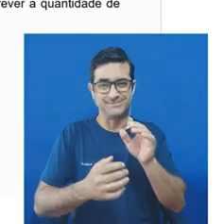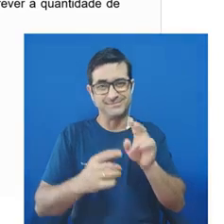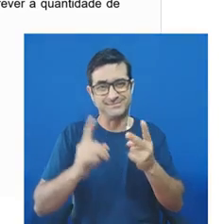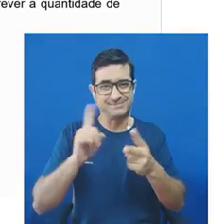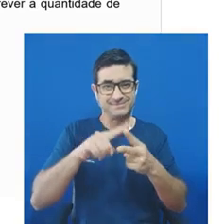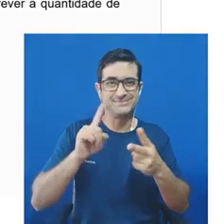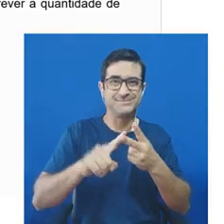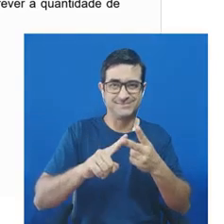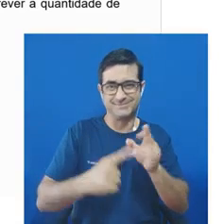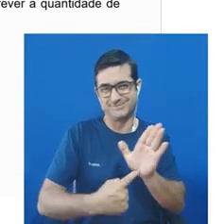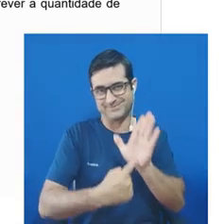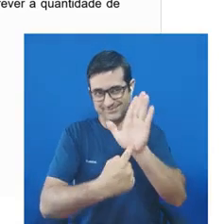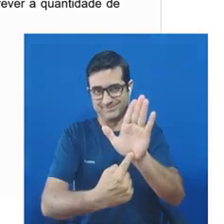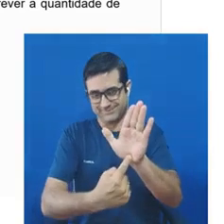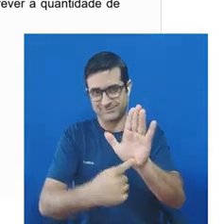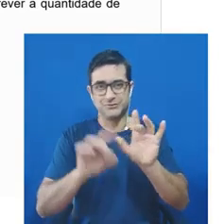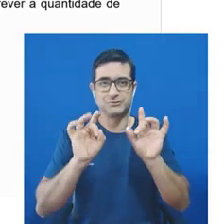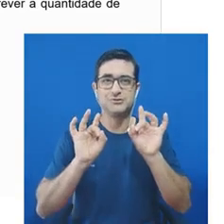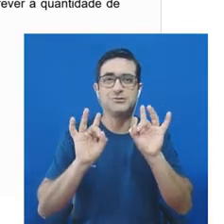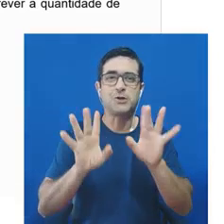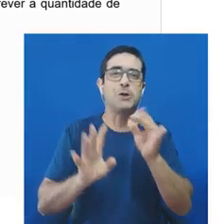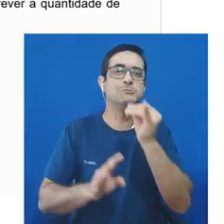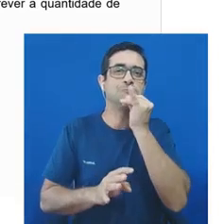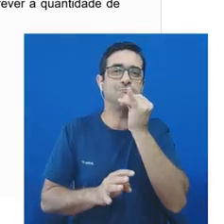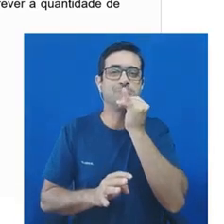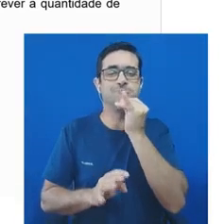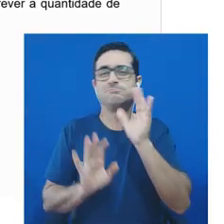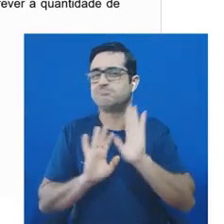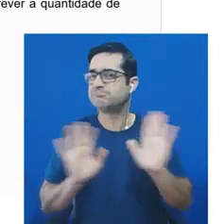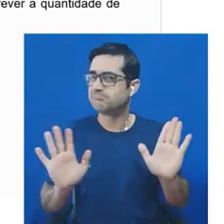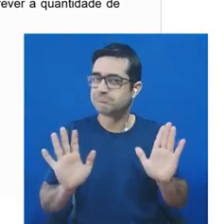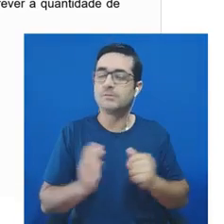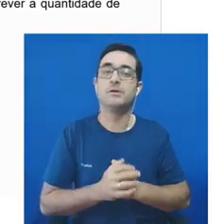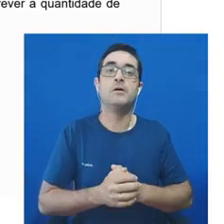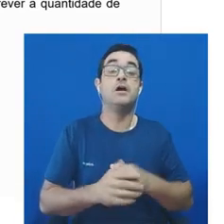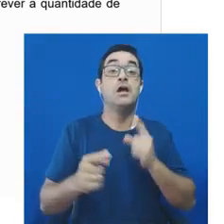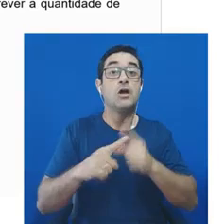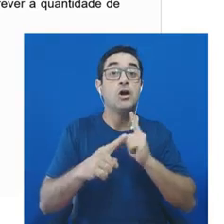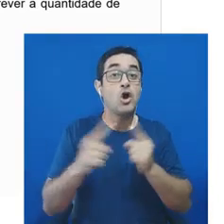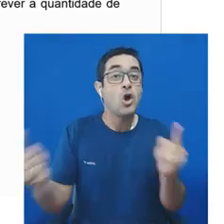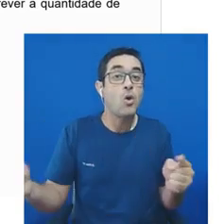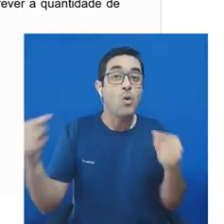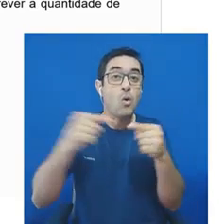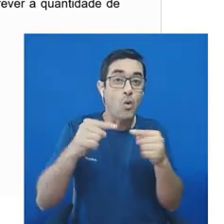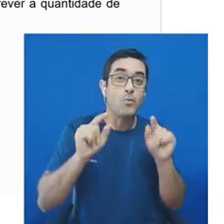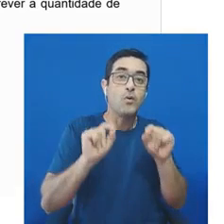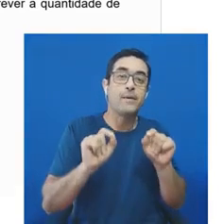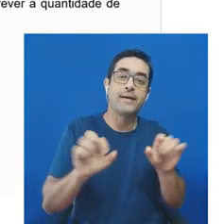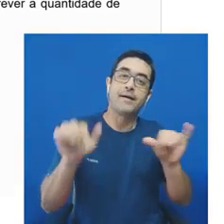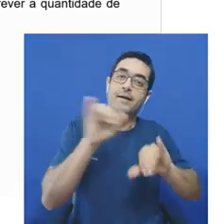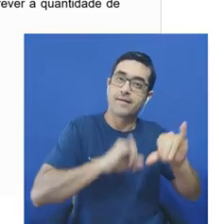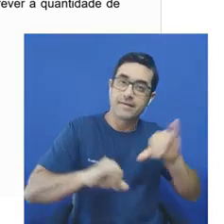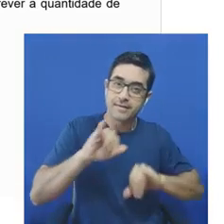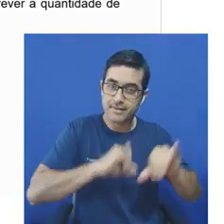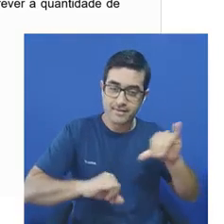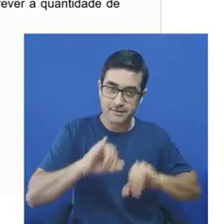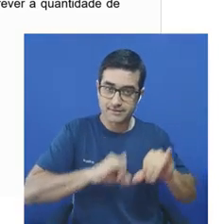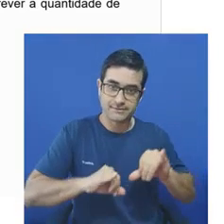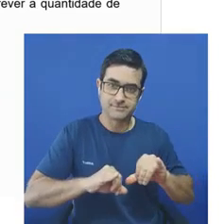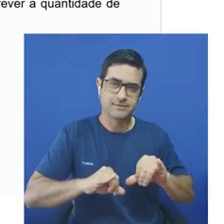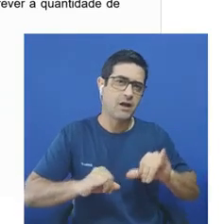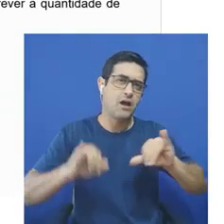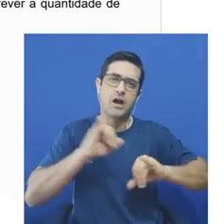que eu trago para vocês do cotidiano, eles são muito bem empregados para a área da estequiometria na